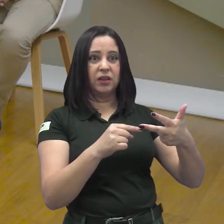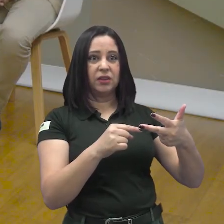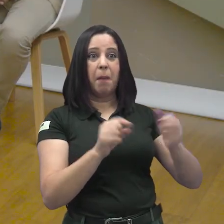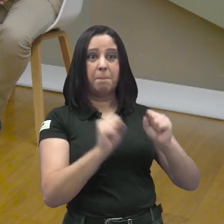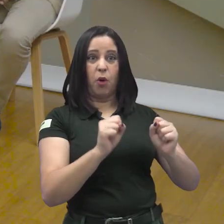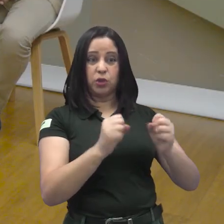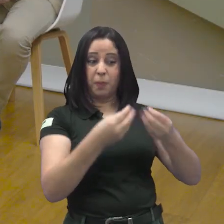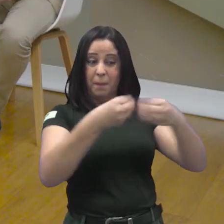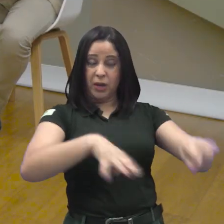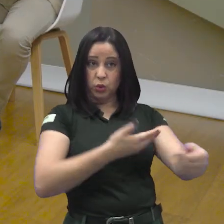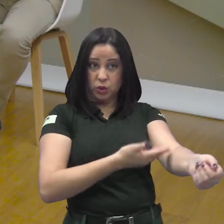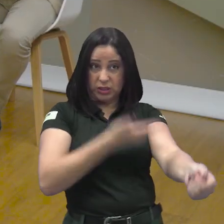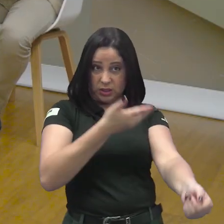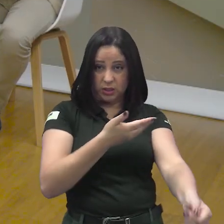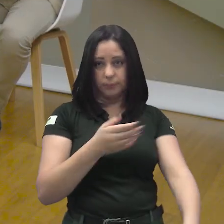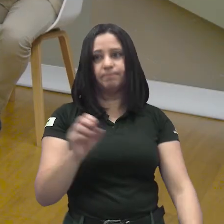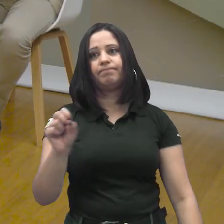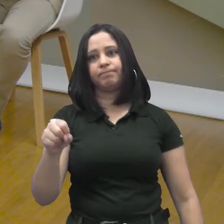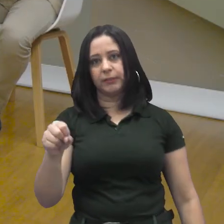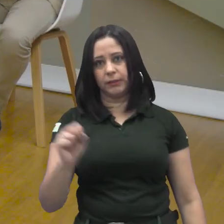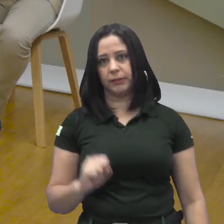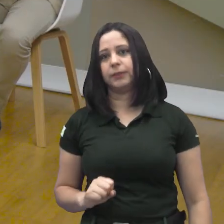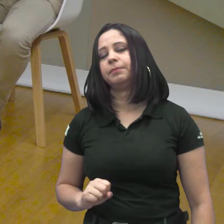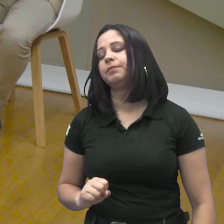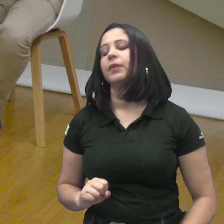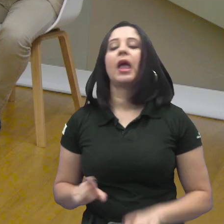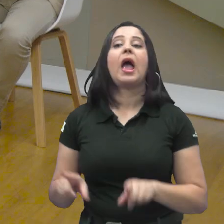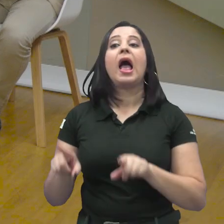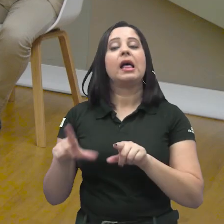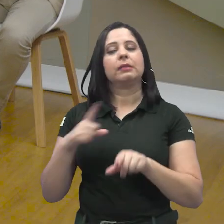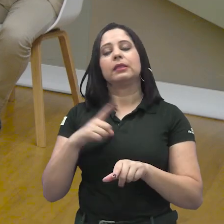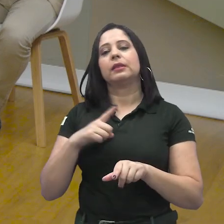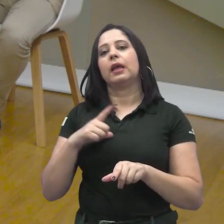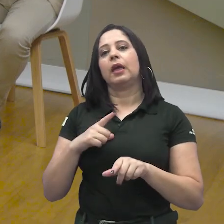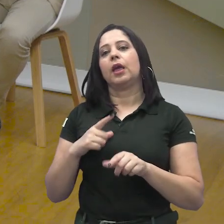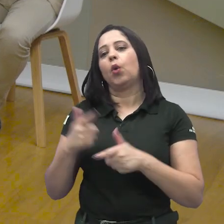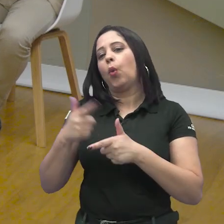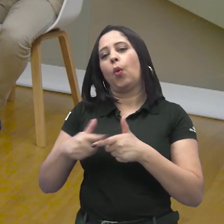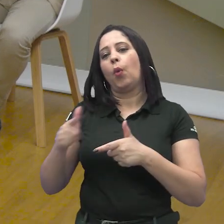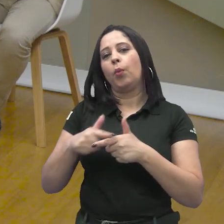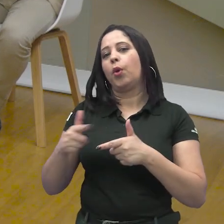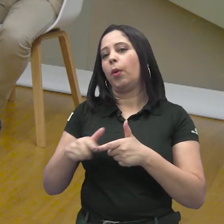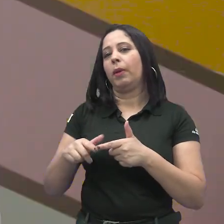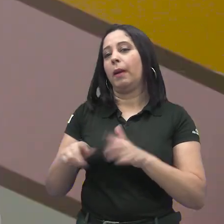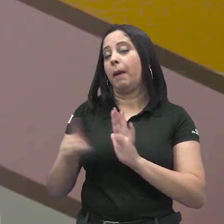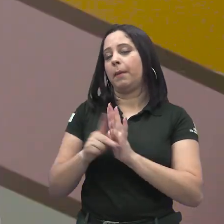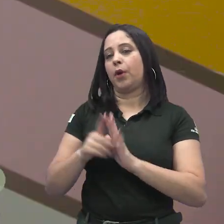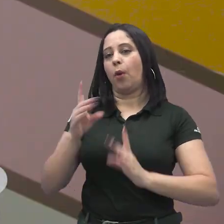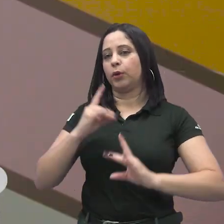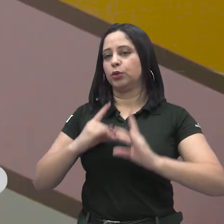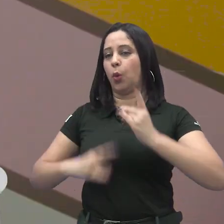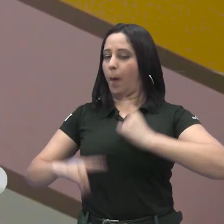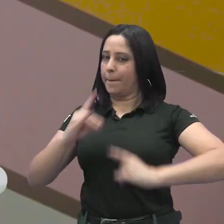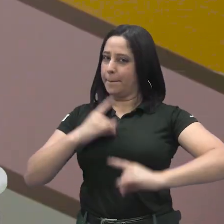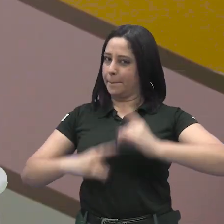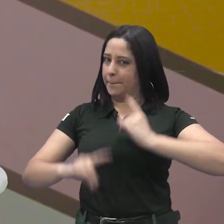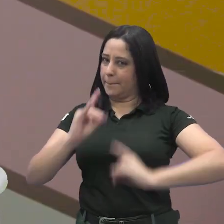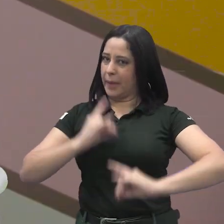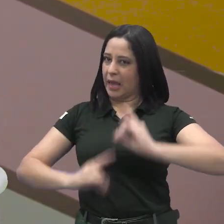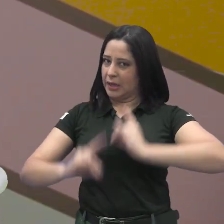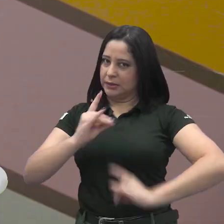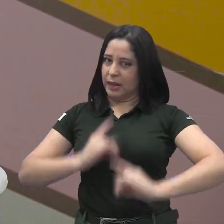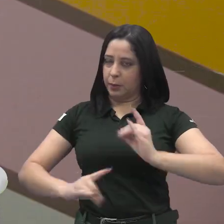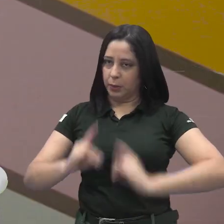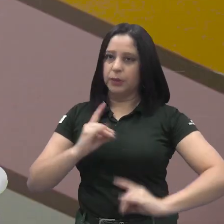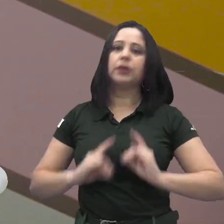Sim, principalmente pegando, a gente tem um termo chamado de síndrome metabólica, que ele gera por si só a hipertensão. E ele está relacionado